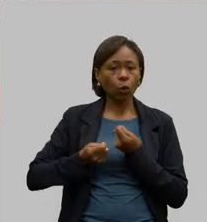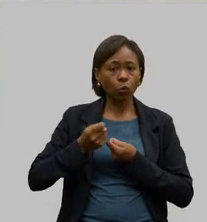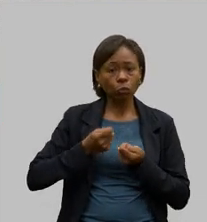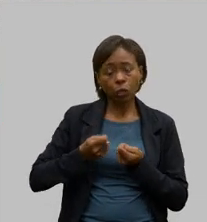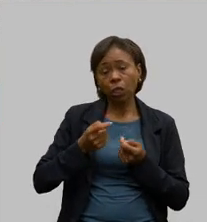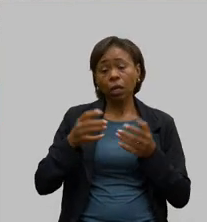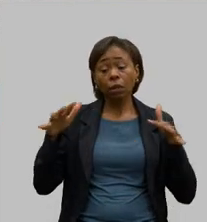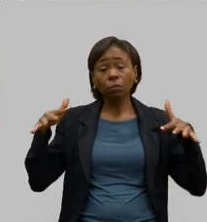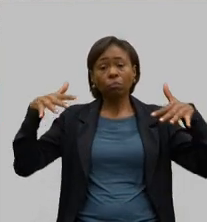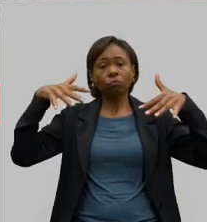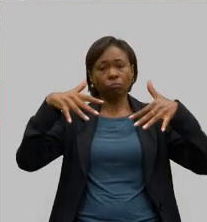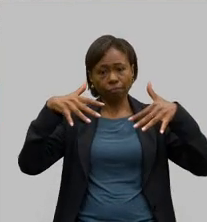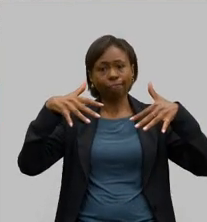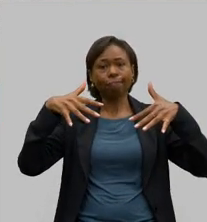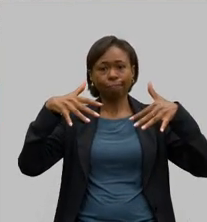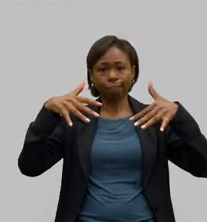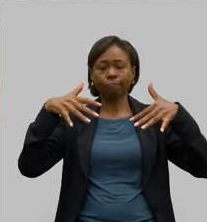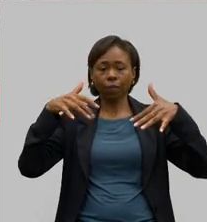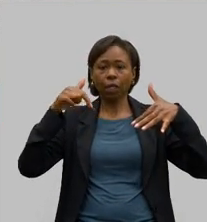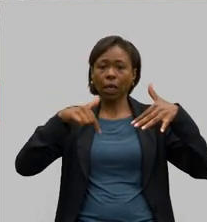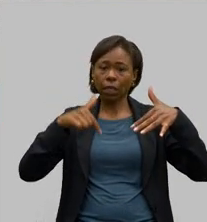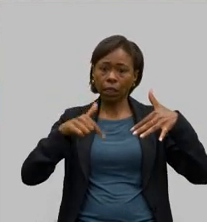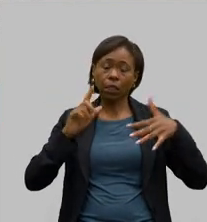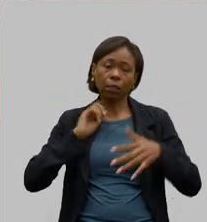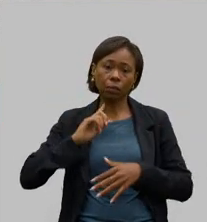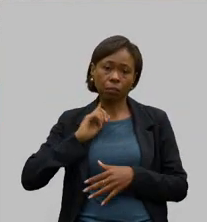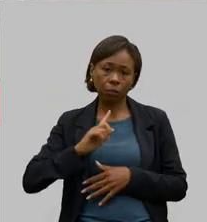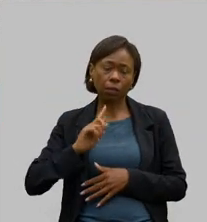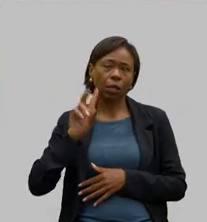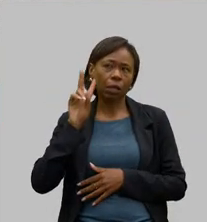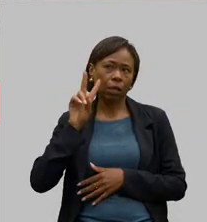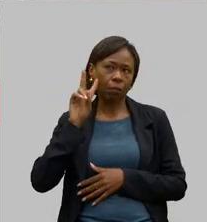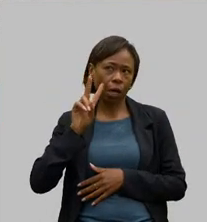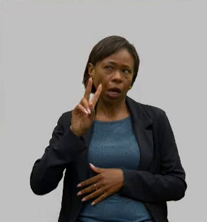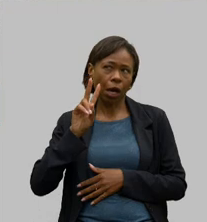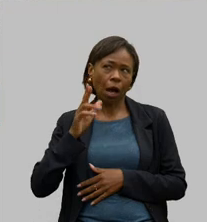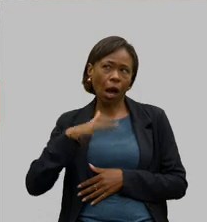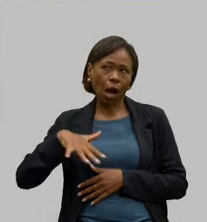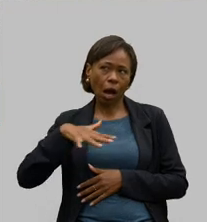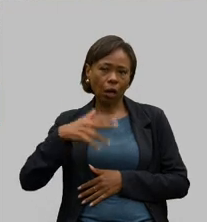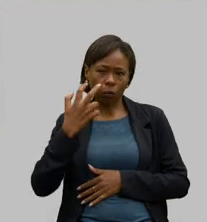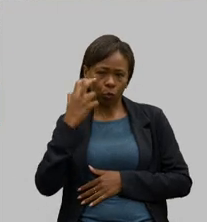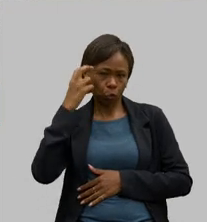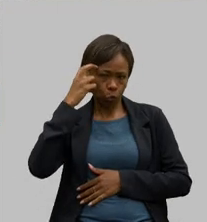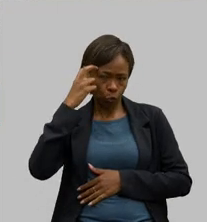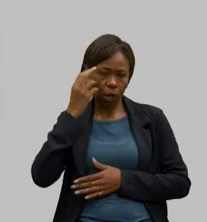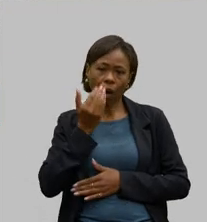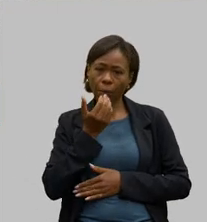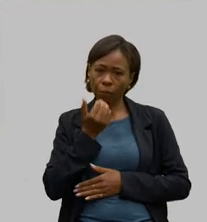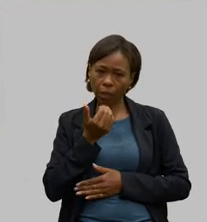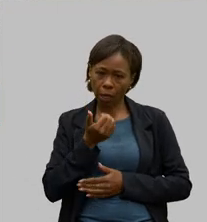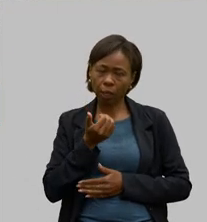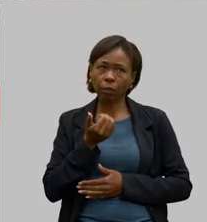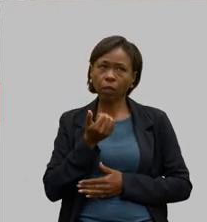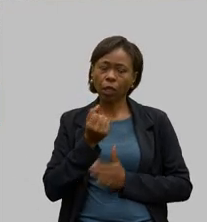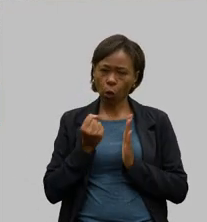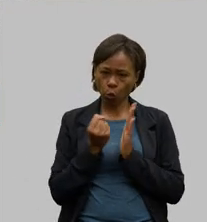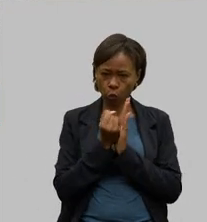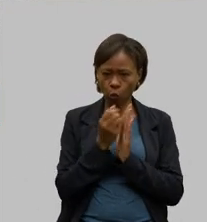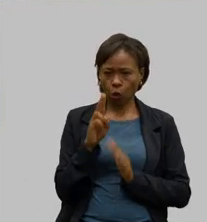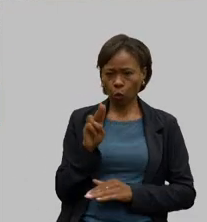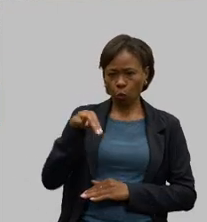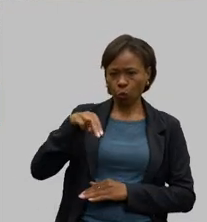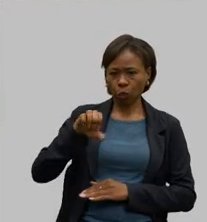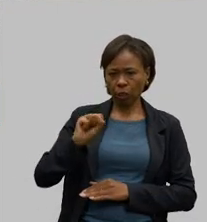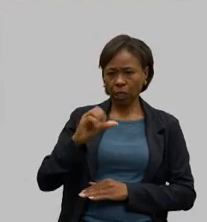visibilidade também muito grande vamos lembrar que da cultura alimentar no patrimônio do mundo da Unesco são apenas